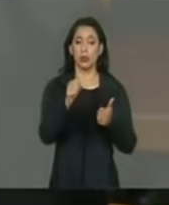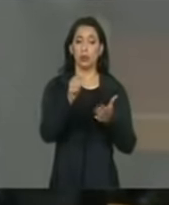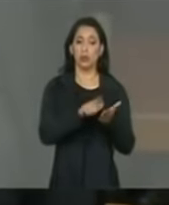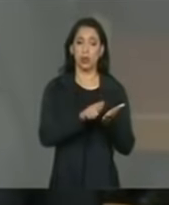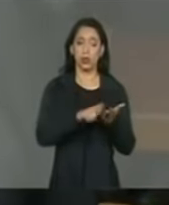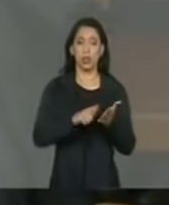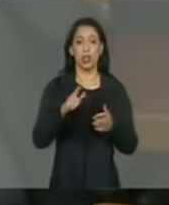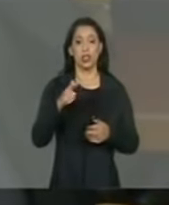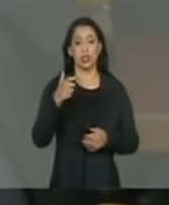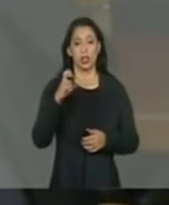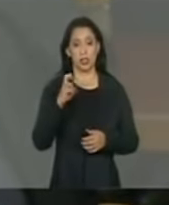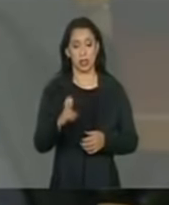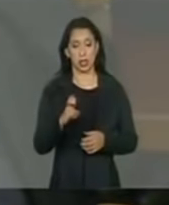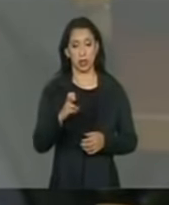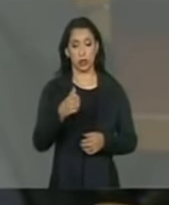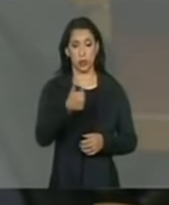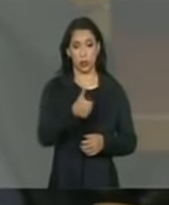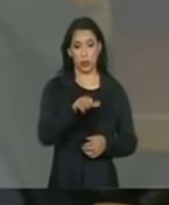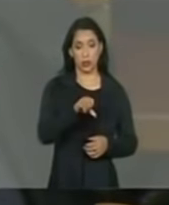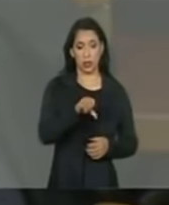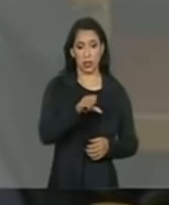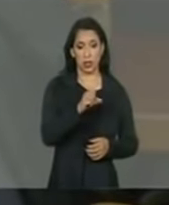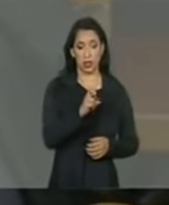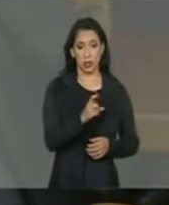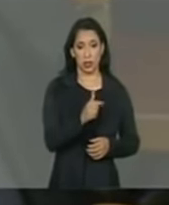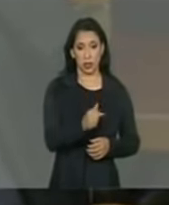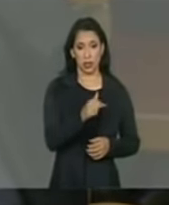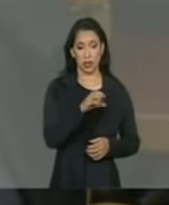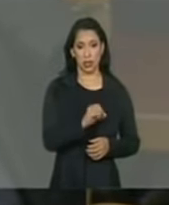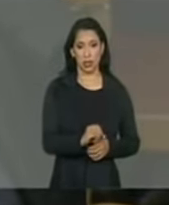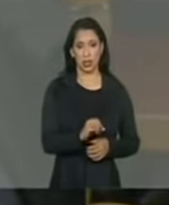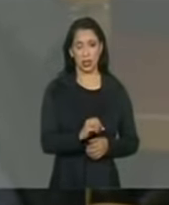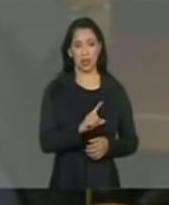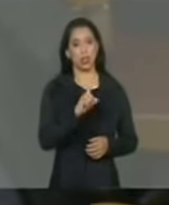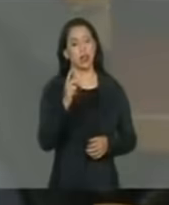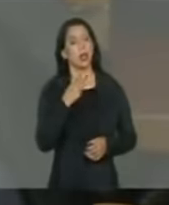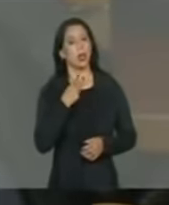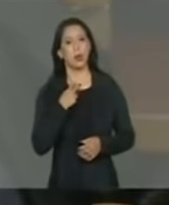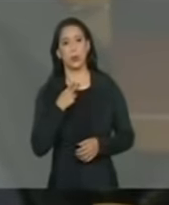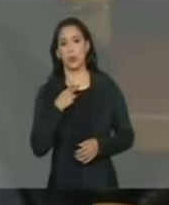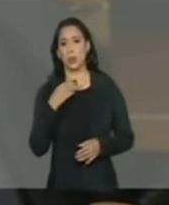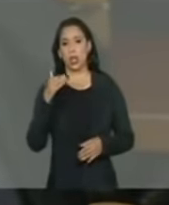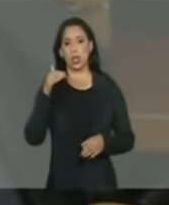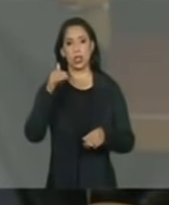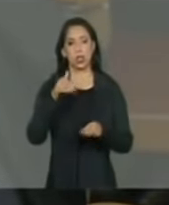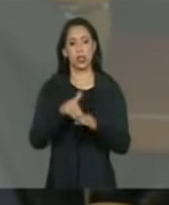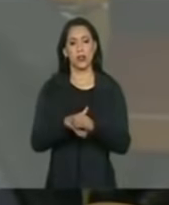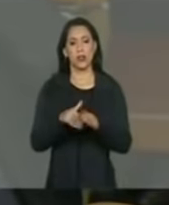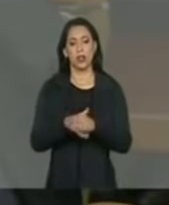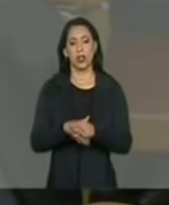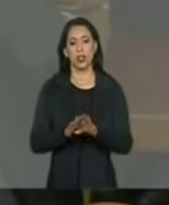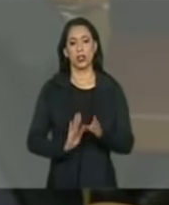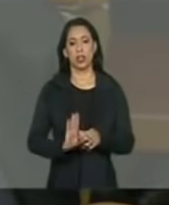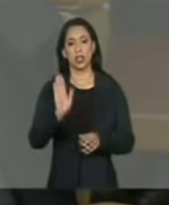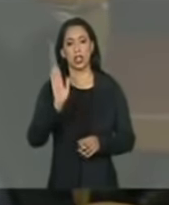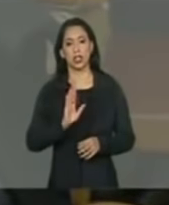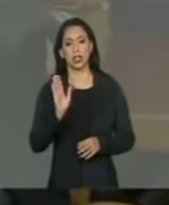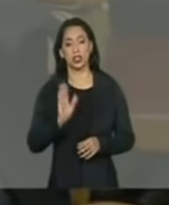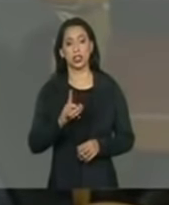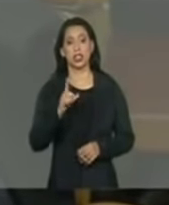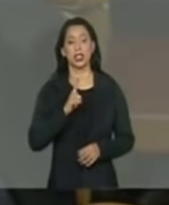70 ea relação passou a ser esta são inelegíveis para qualquer cargo eletivo aspas os que tenham sido